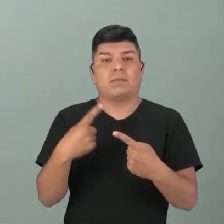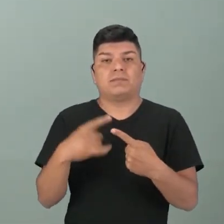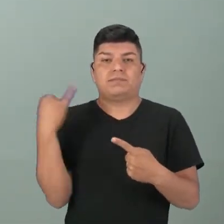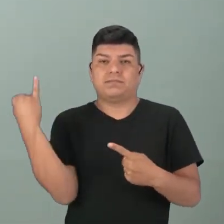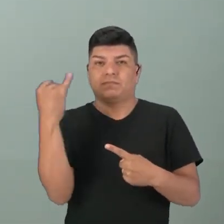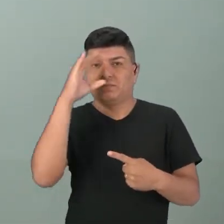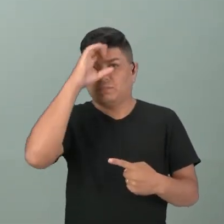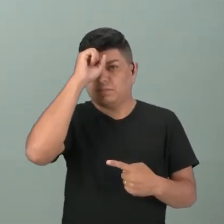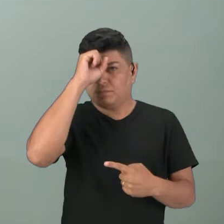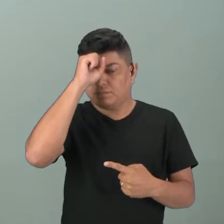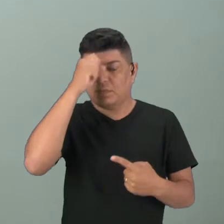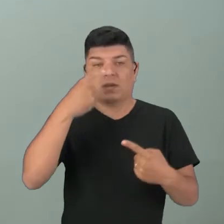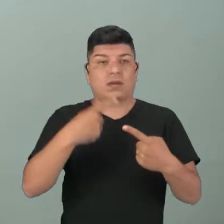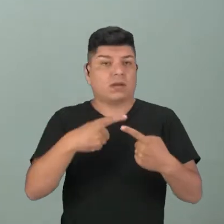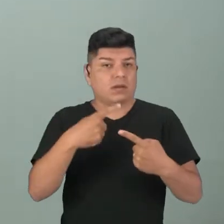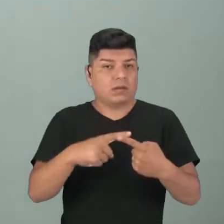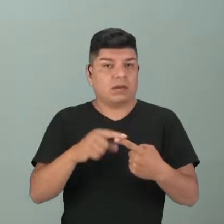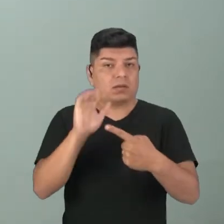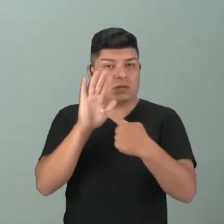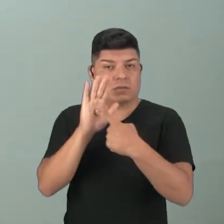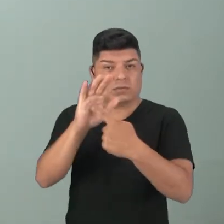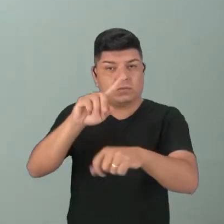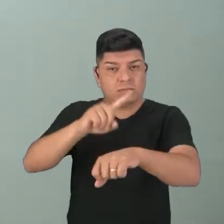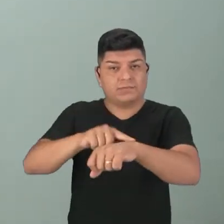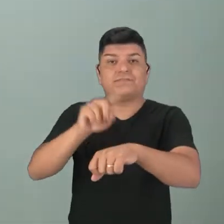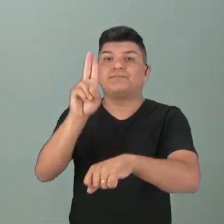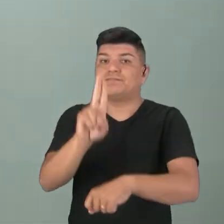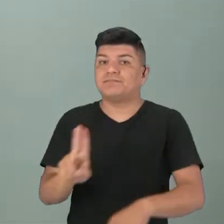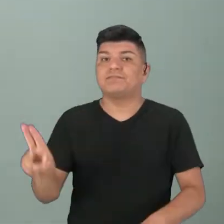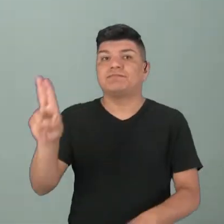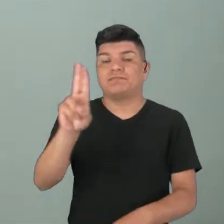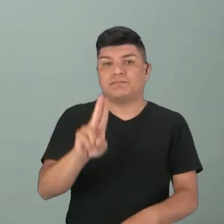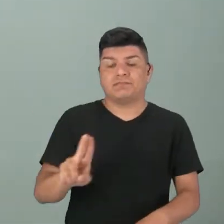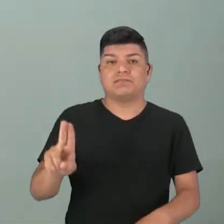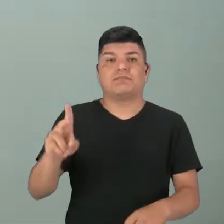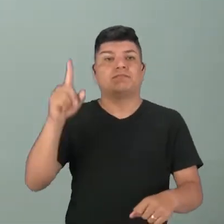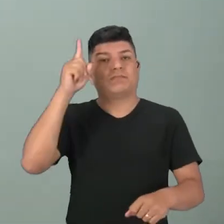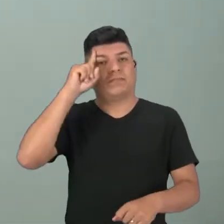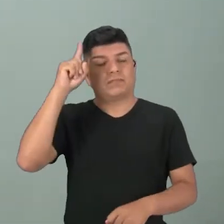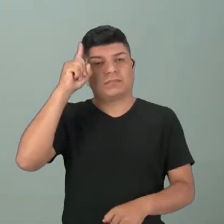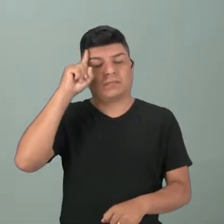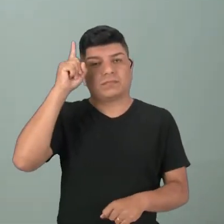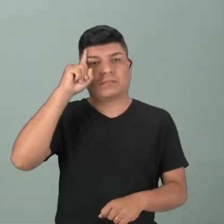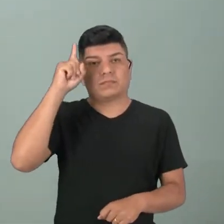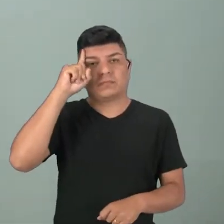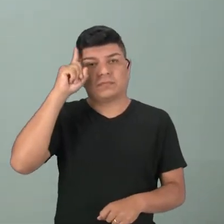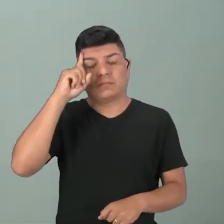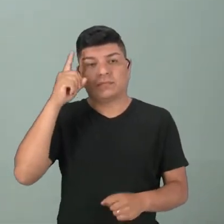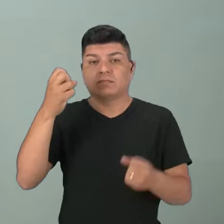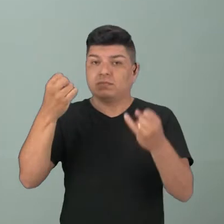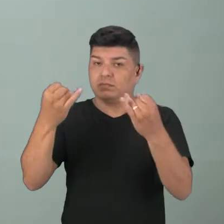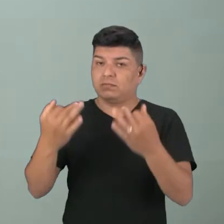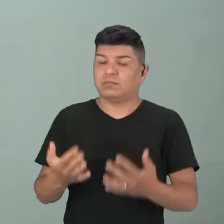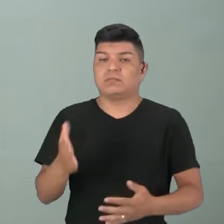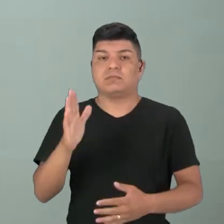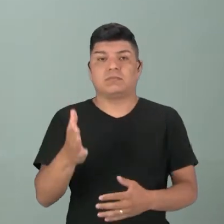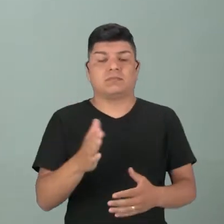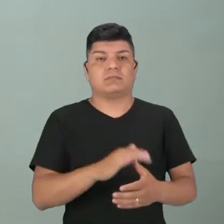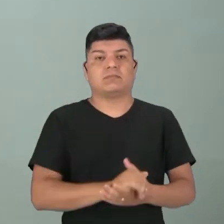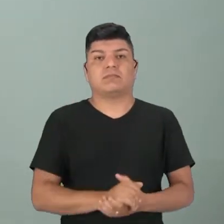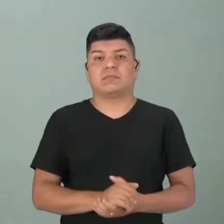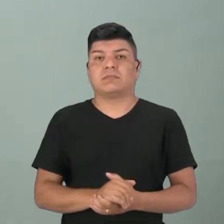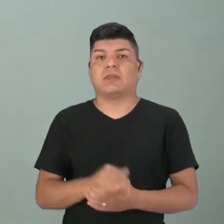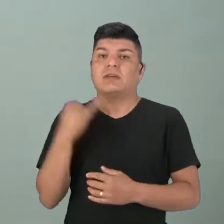compreender isso? Porque essas marcações do tempo a gente usa nas nossas atividades no cotidiano, como eu falei no início da aula, né?